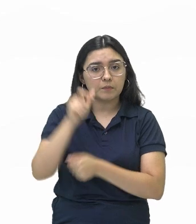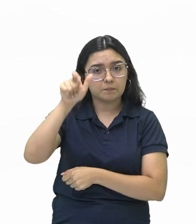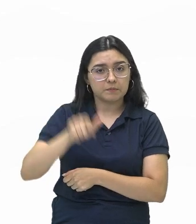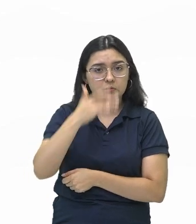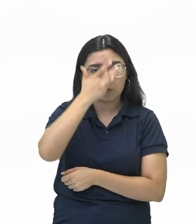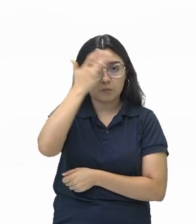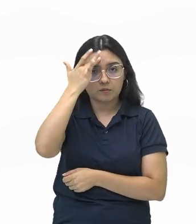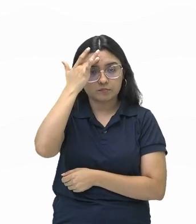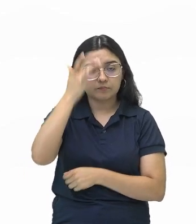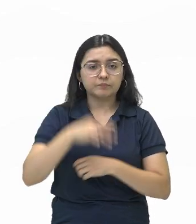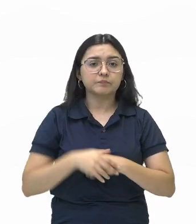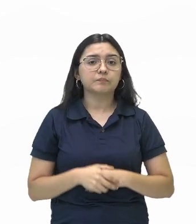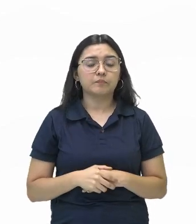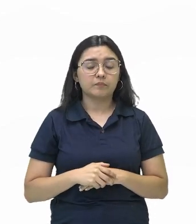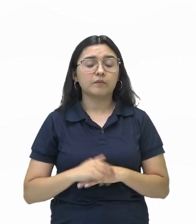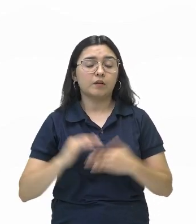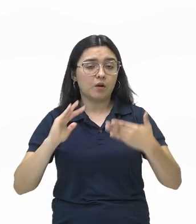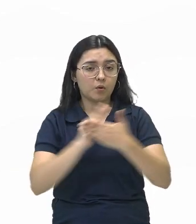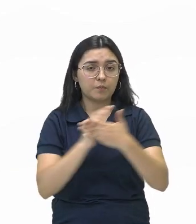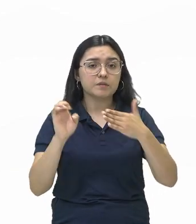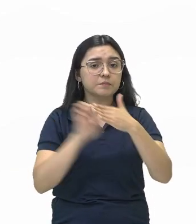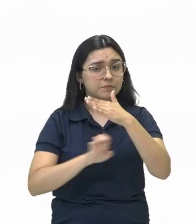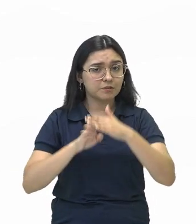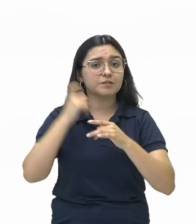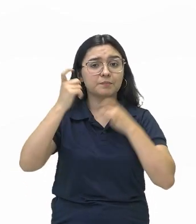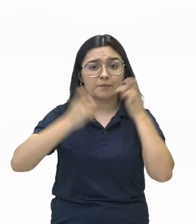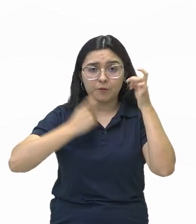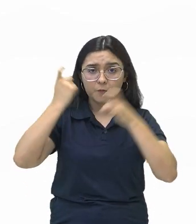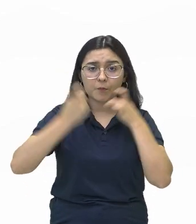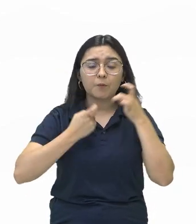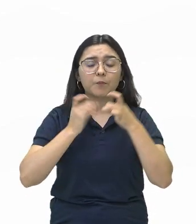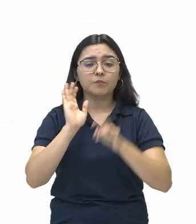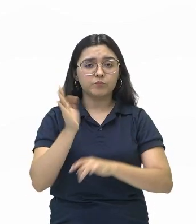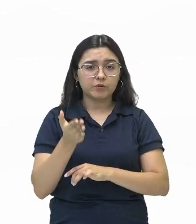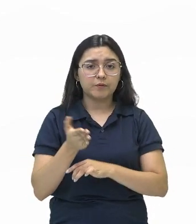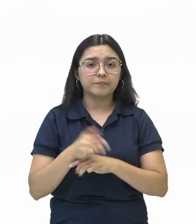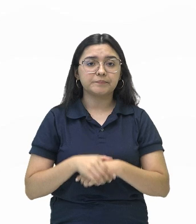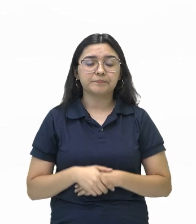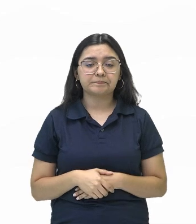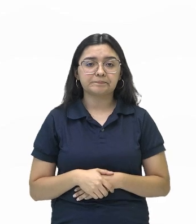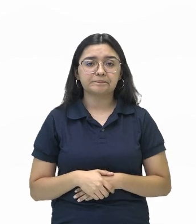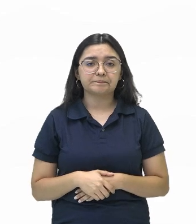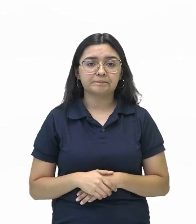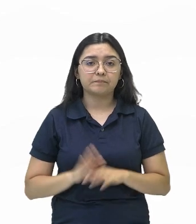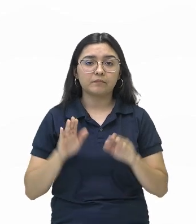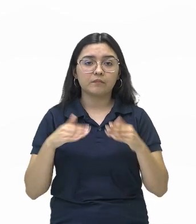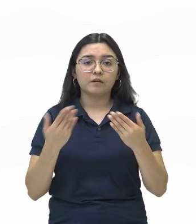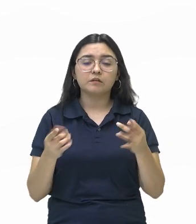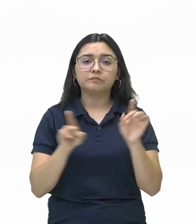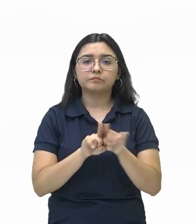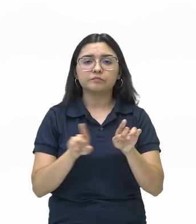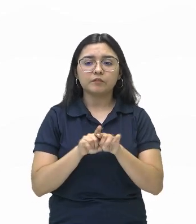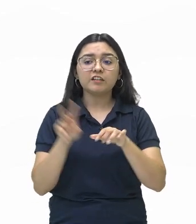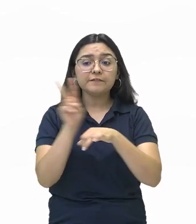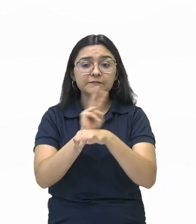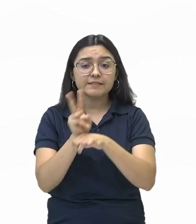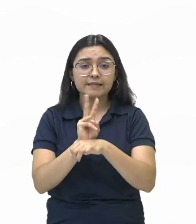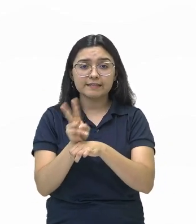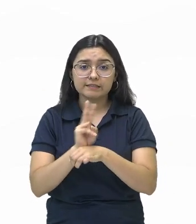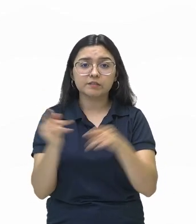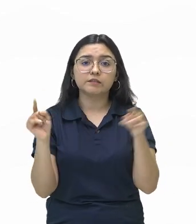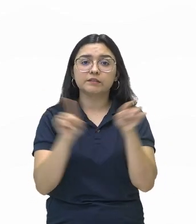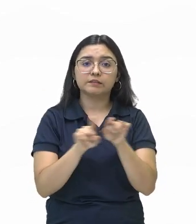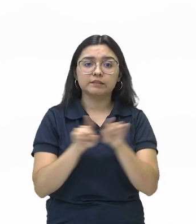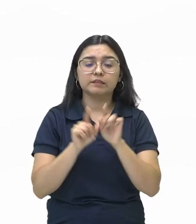trabalhador. Muitas empresas já se preocupam e muito com isso daí. A questão da fiscalização e